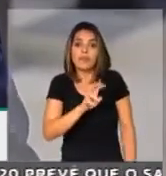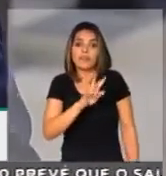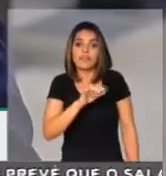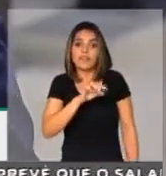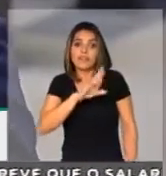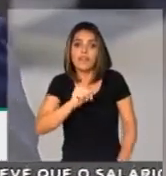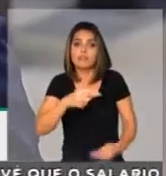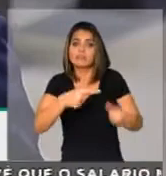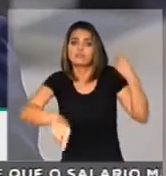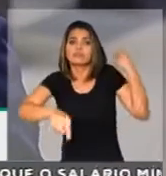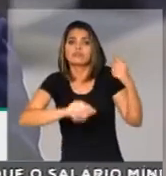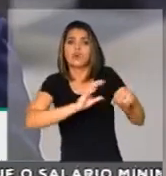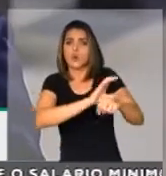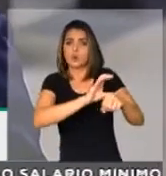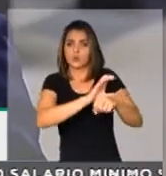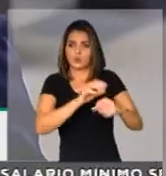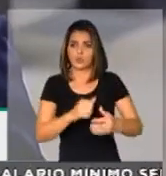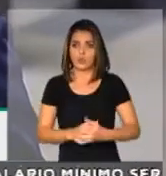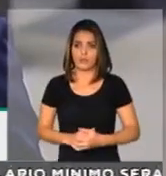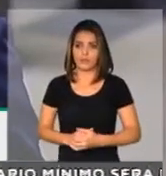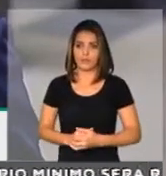pronunciamento, Vossa Excelência diz